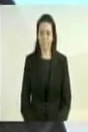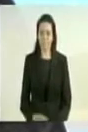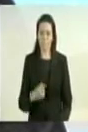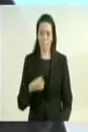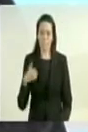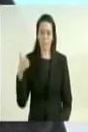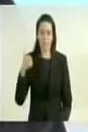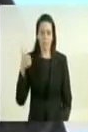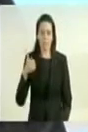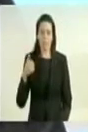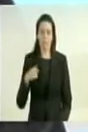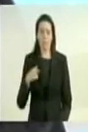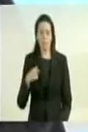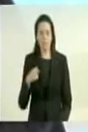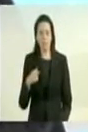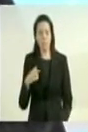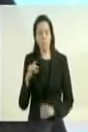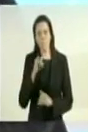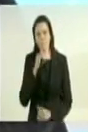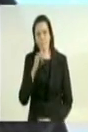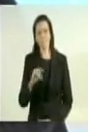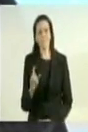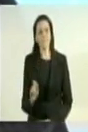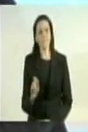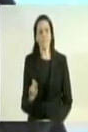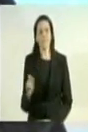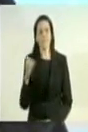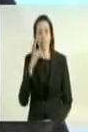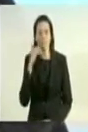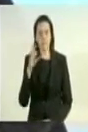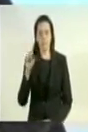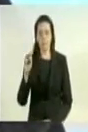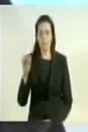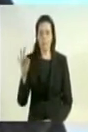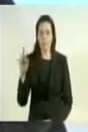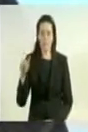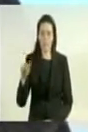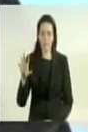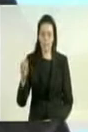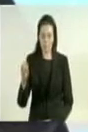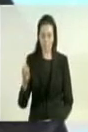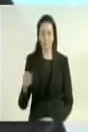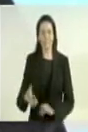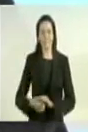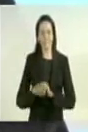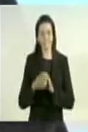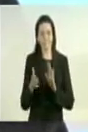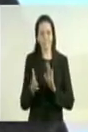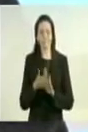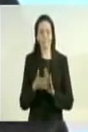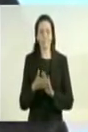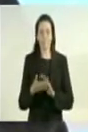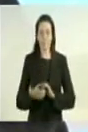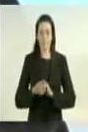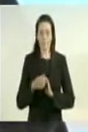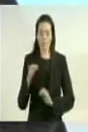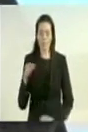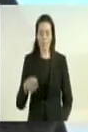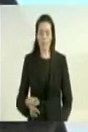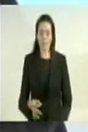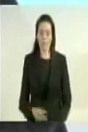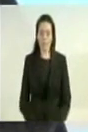deputado Estênio está de parabéns, né? Devido às contestações diárias da